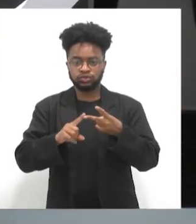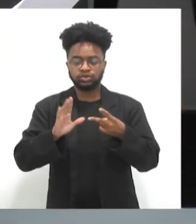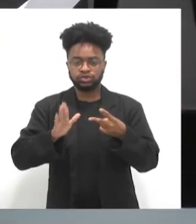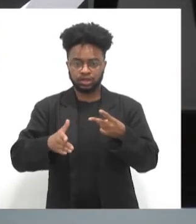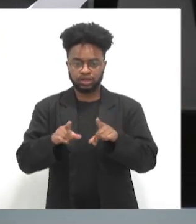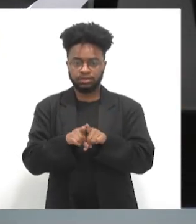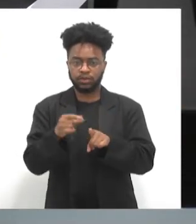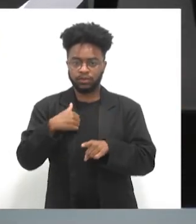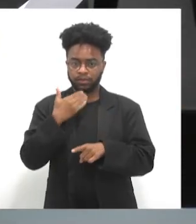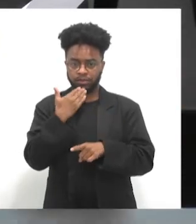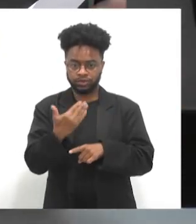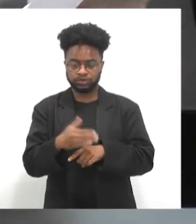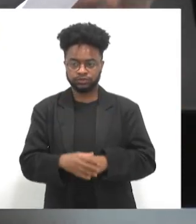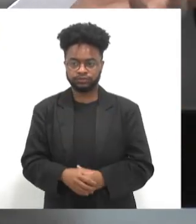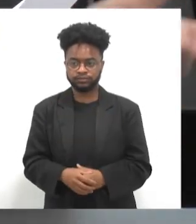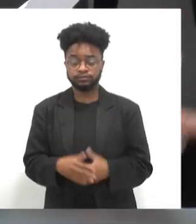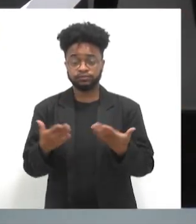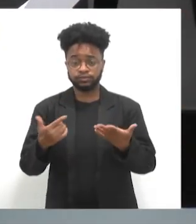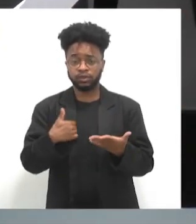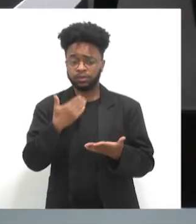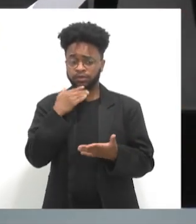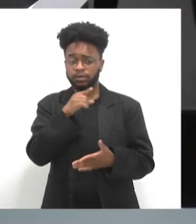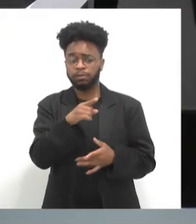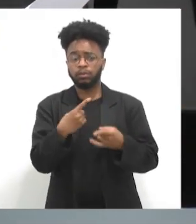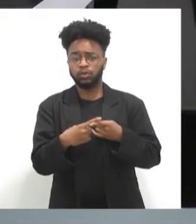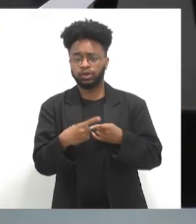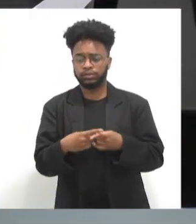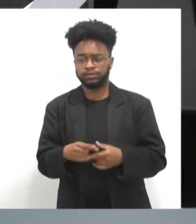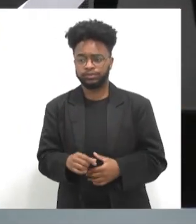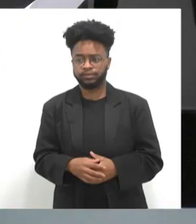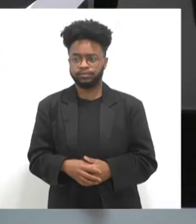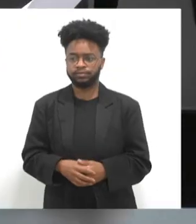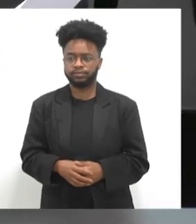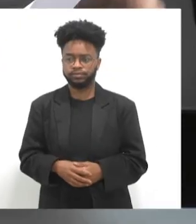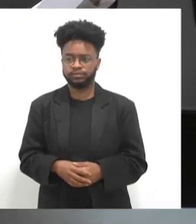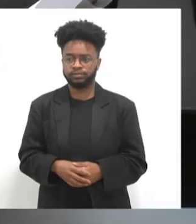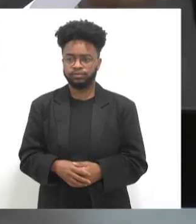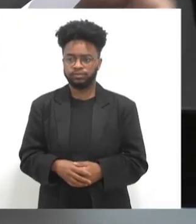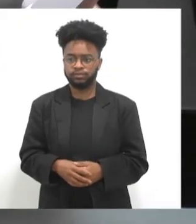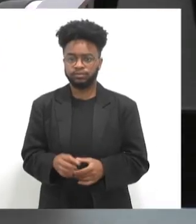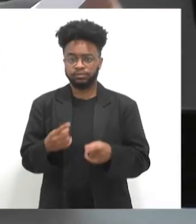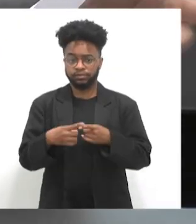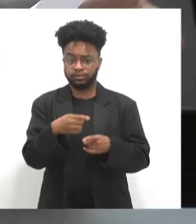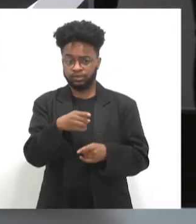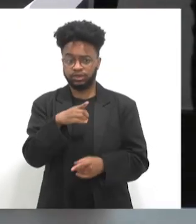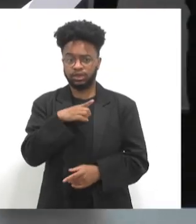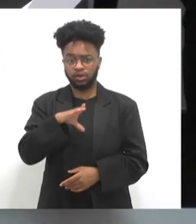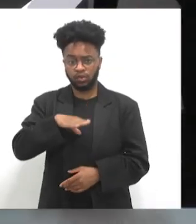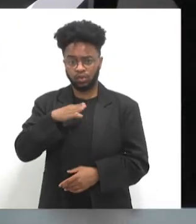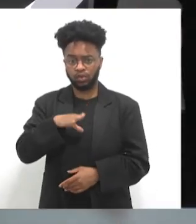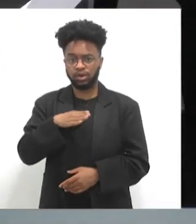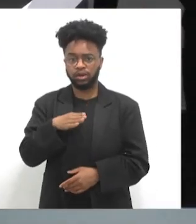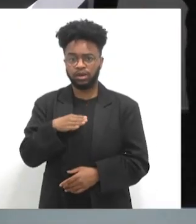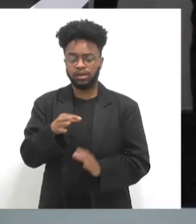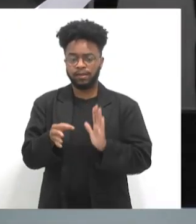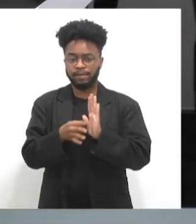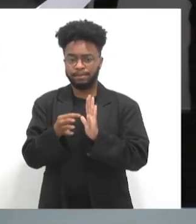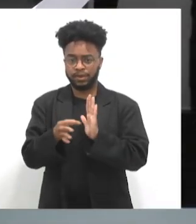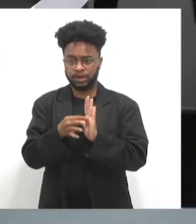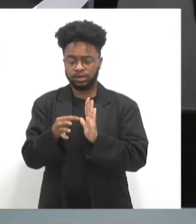com a petição. E por que eu estou pedindo a Vossa Excelência? Porque ousou o